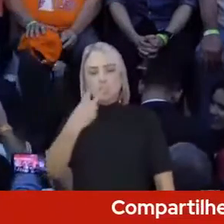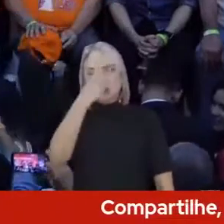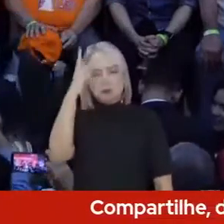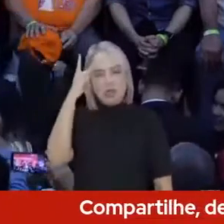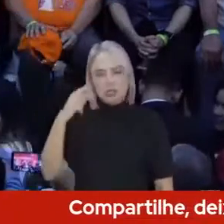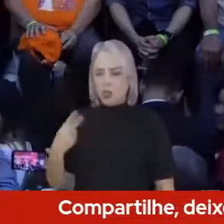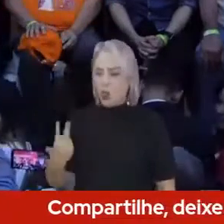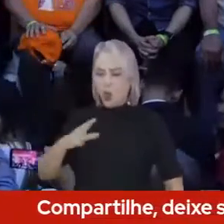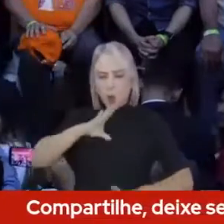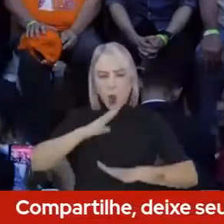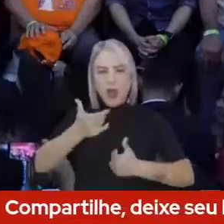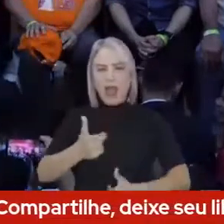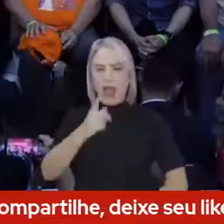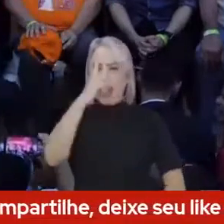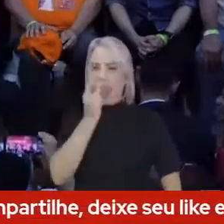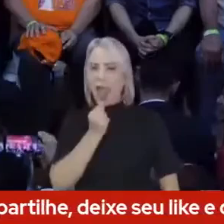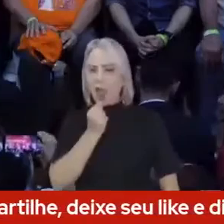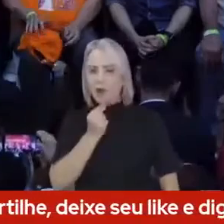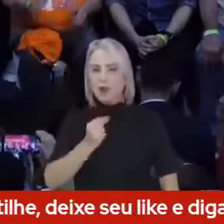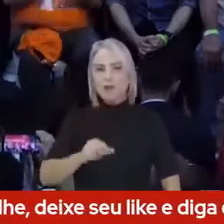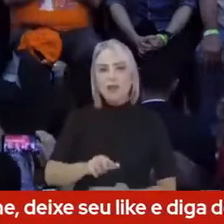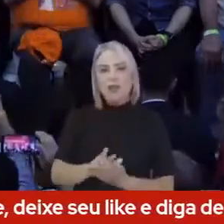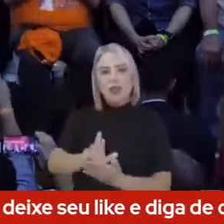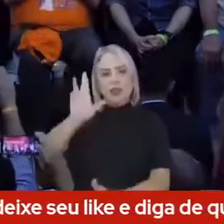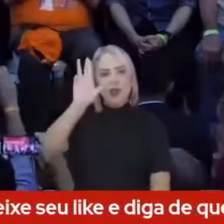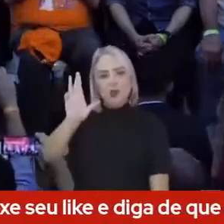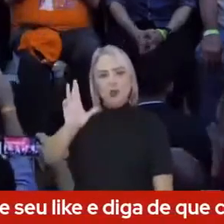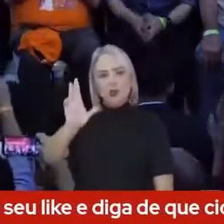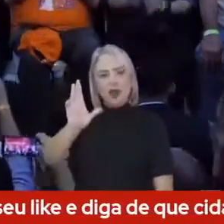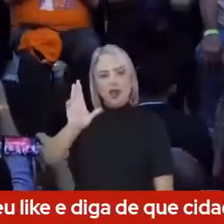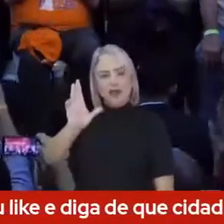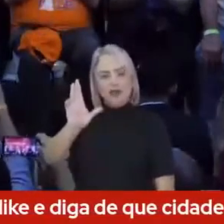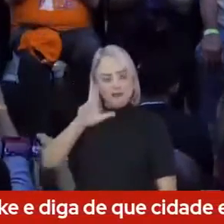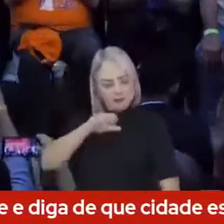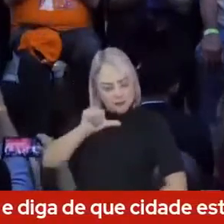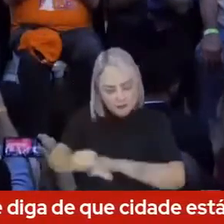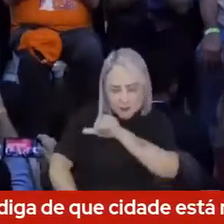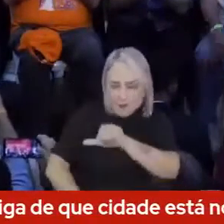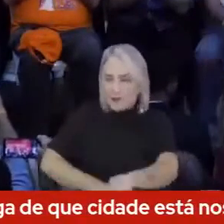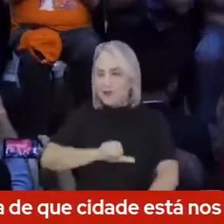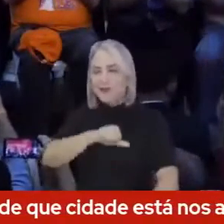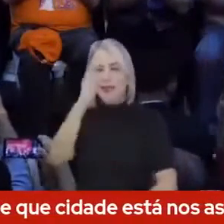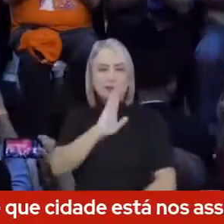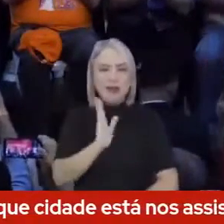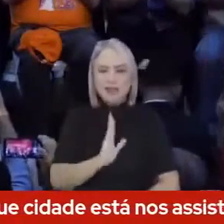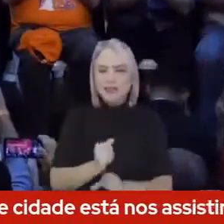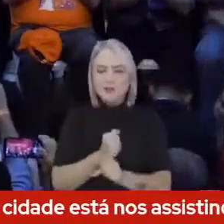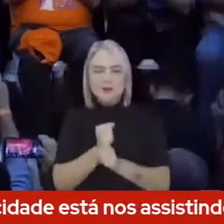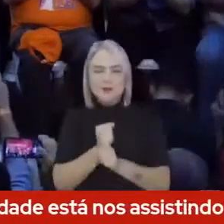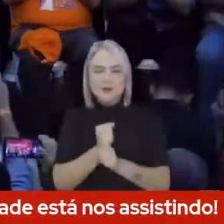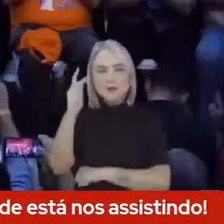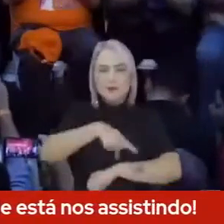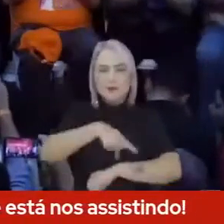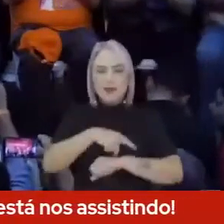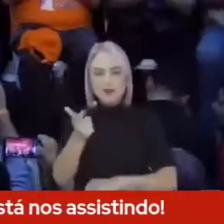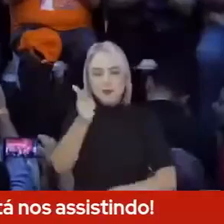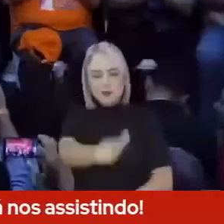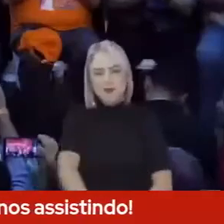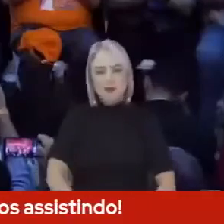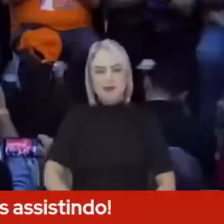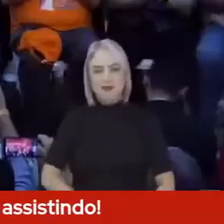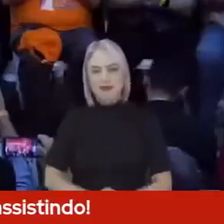Geraldo Alckmin, para a gente voltar a mudar o Brasil, construir o país. Por